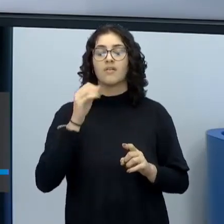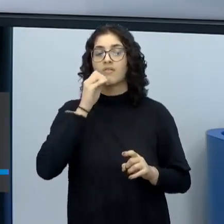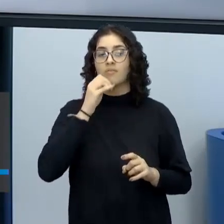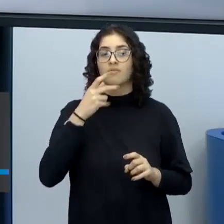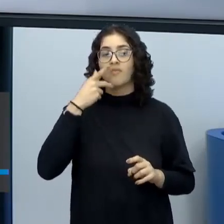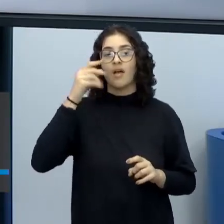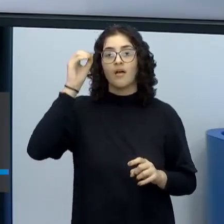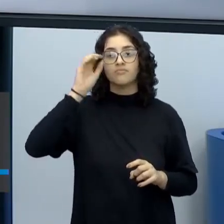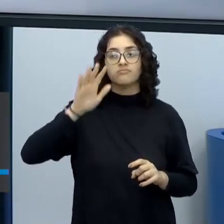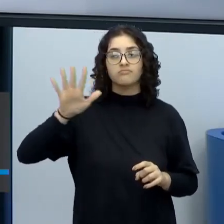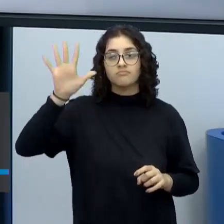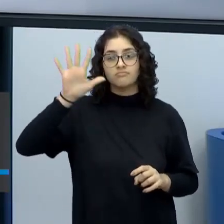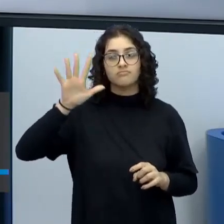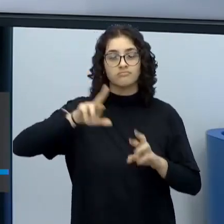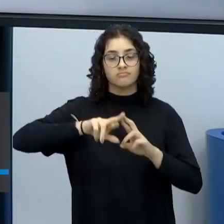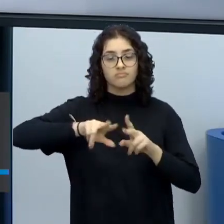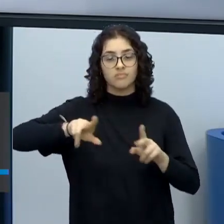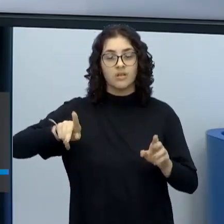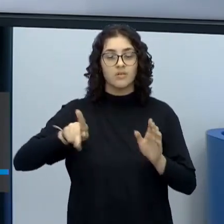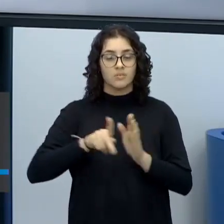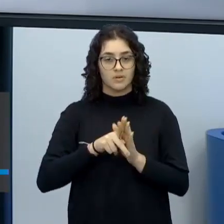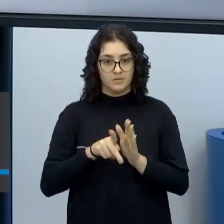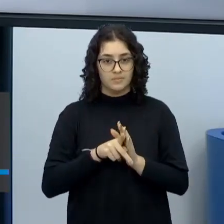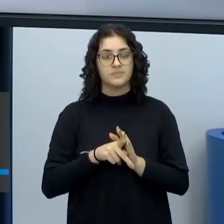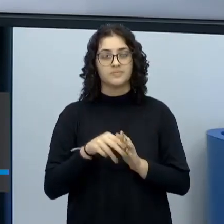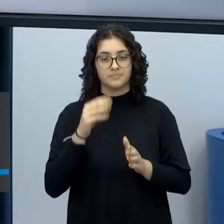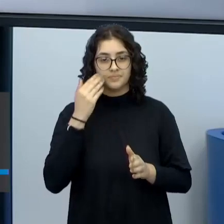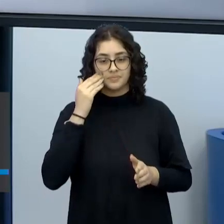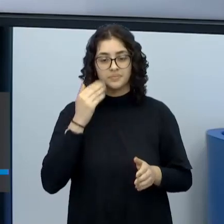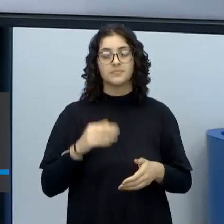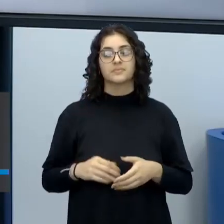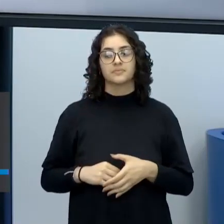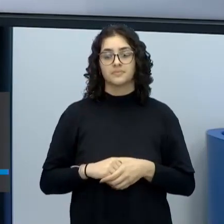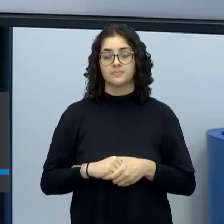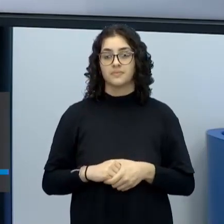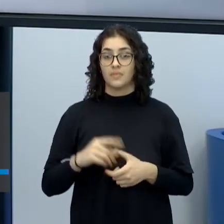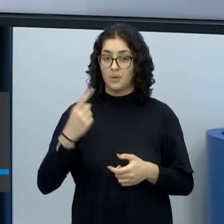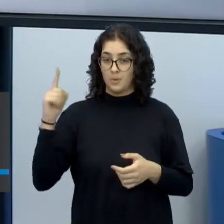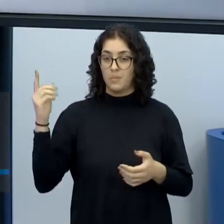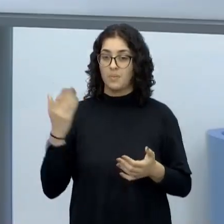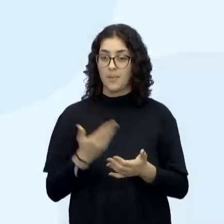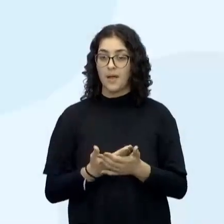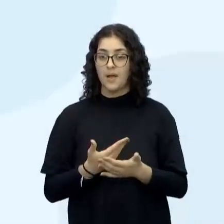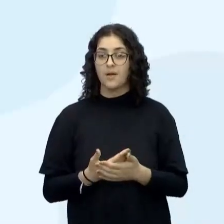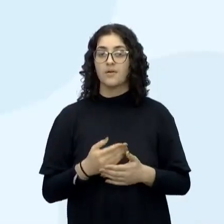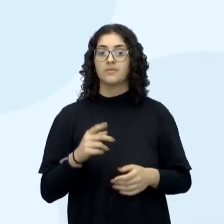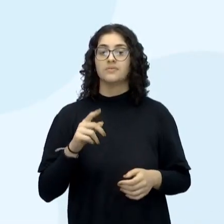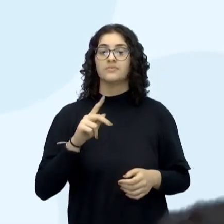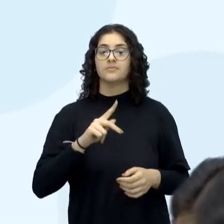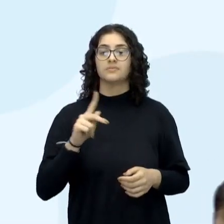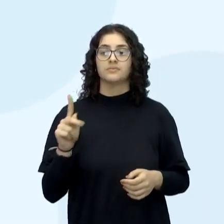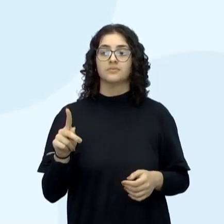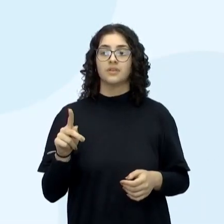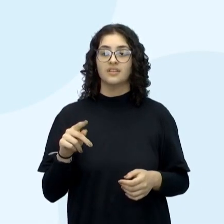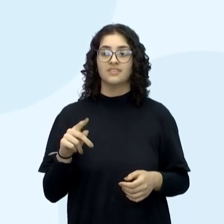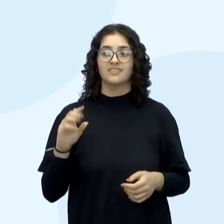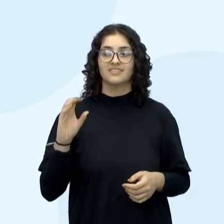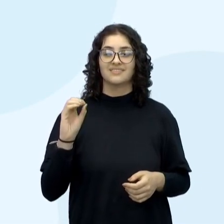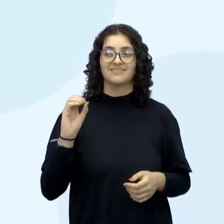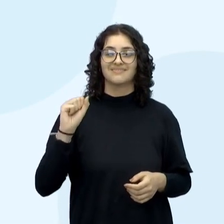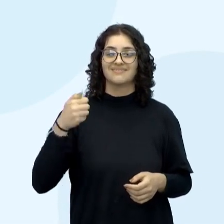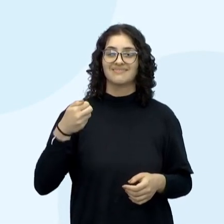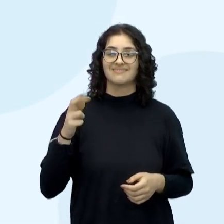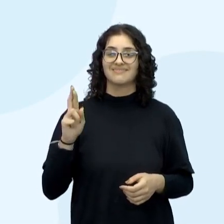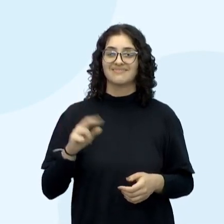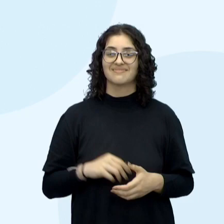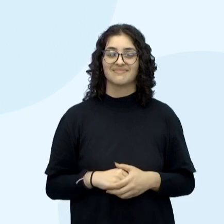ou mudar a fantasia, coisas que tem a ver com a aparência e assim por diante, tá bom? Ok. Na última aula, que o Osmar me ajudou, Sim. a gente criou histórias, a gente